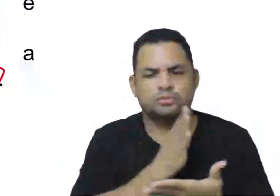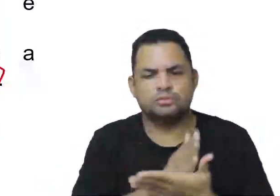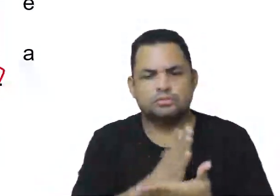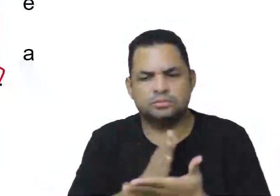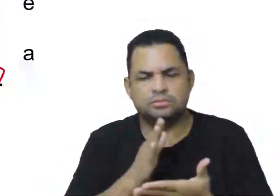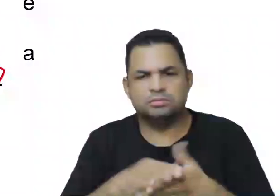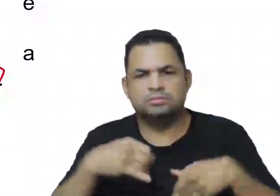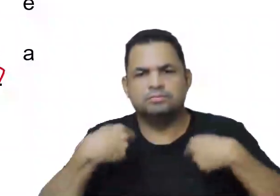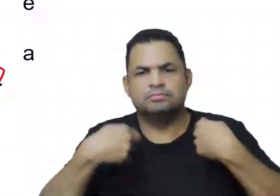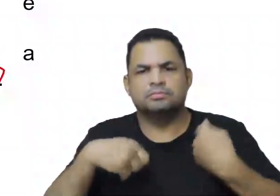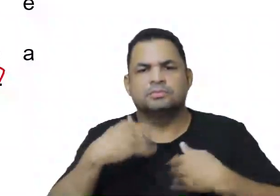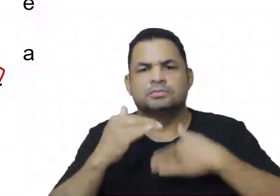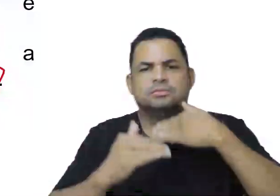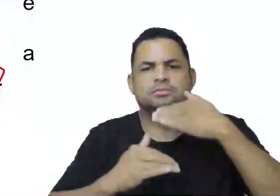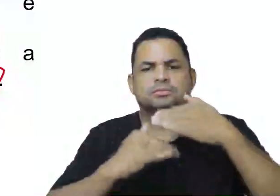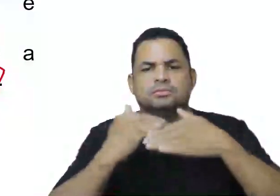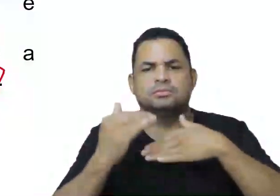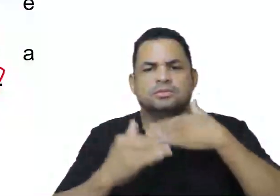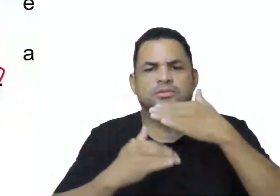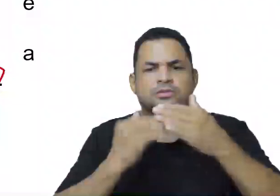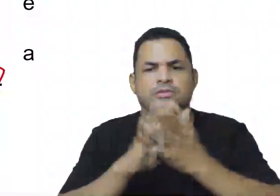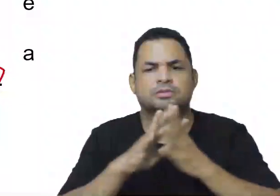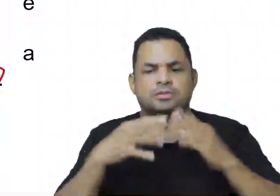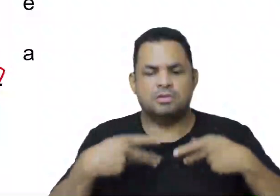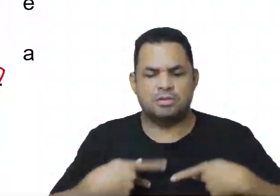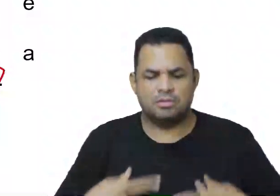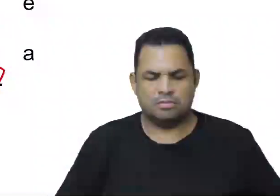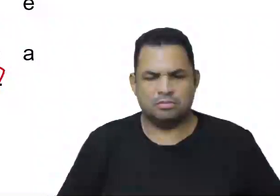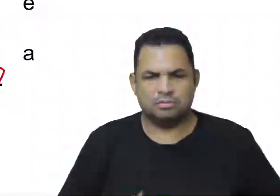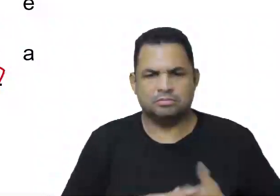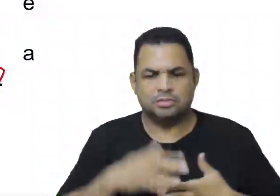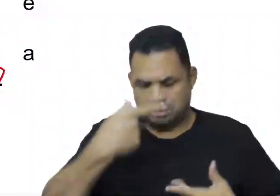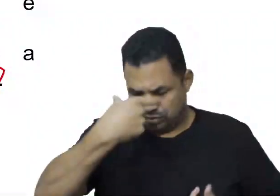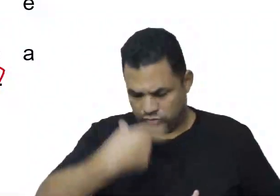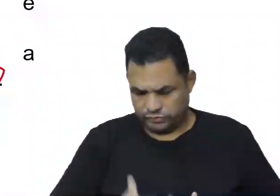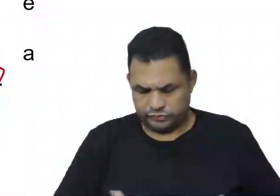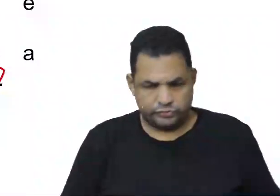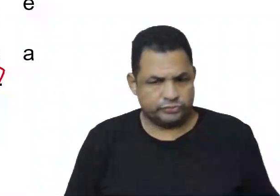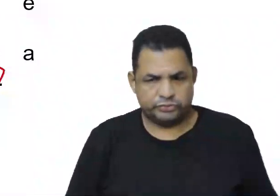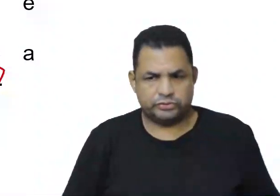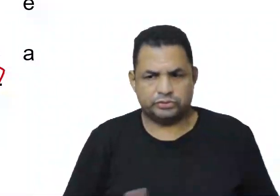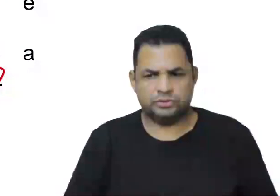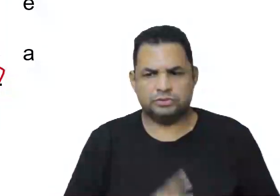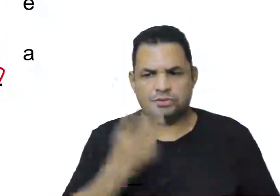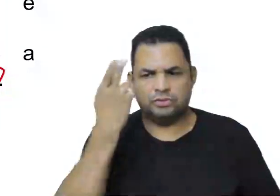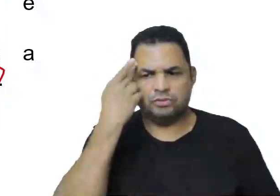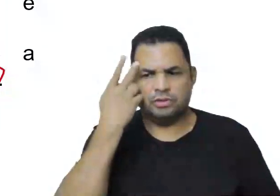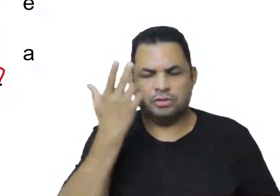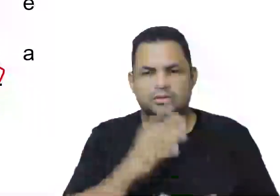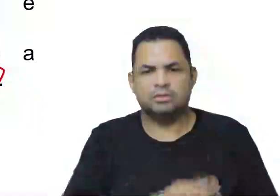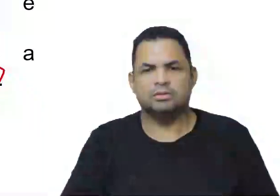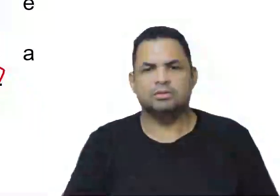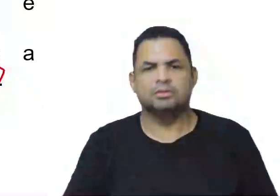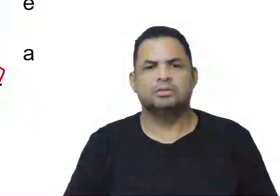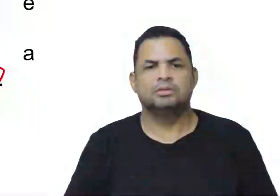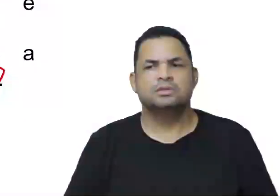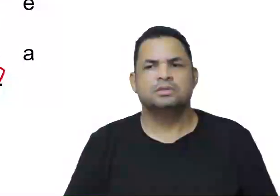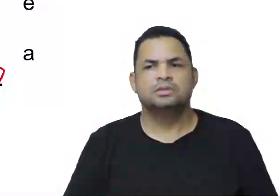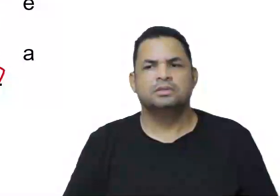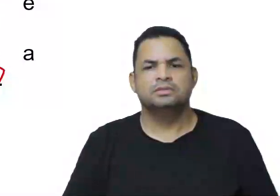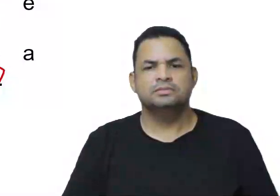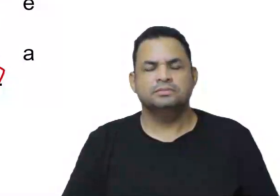ser necessária para o desenvolvimento do nosso organismo até esse tamanhão que a gente tem hoje. Entendeu? Joga na tela. Vamos